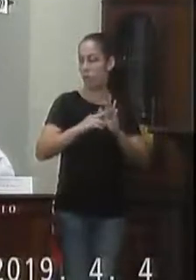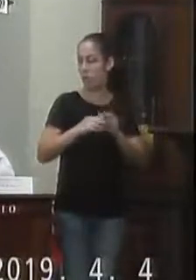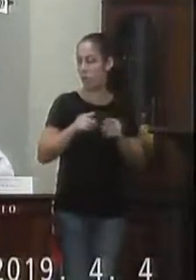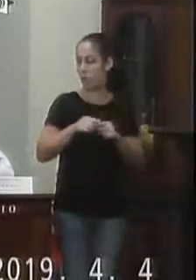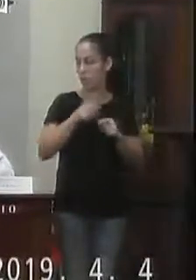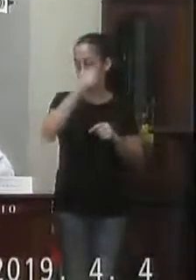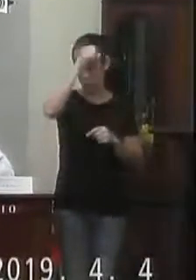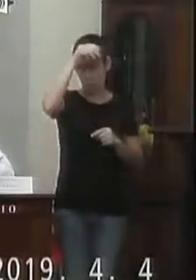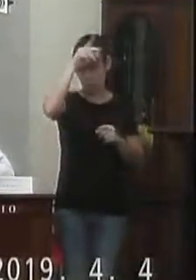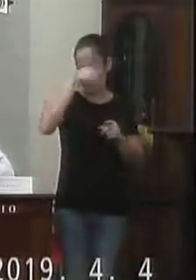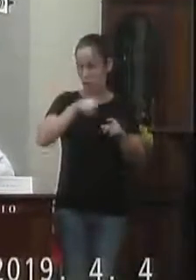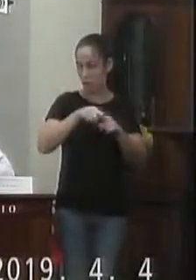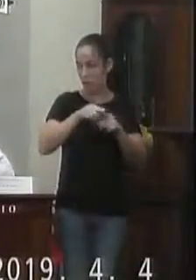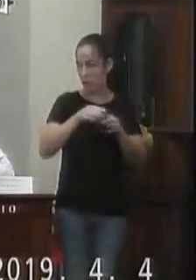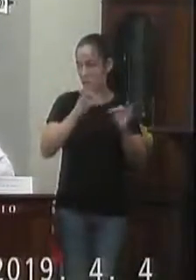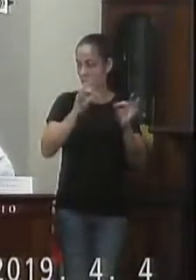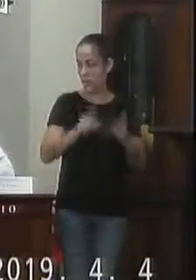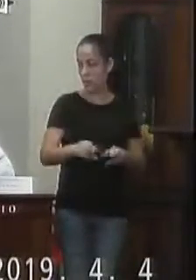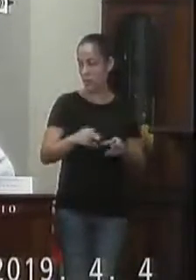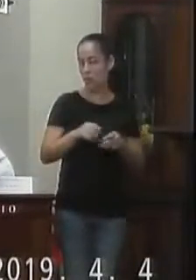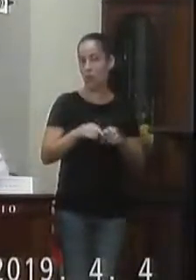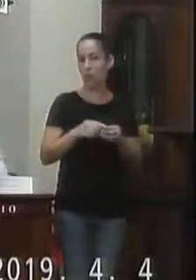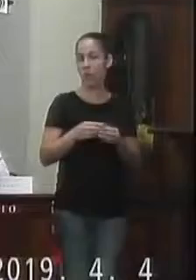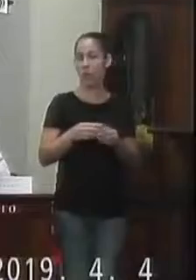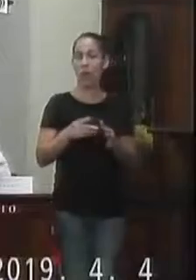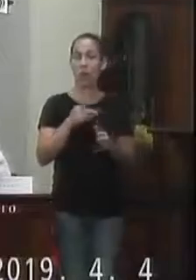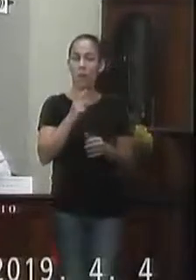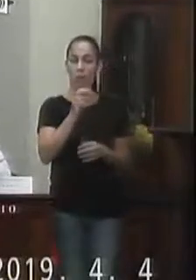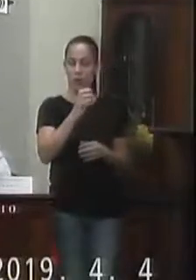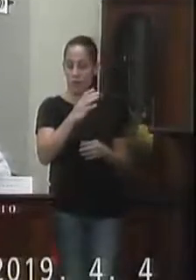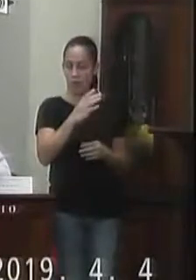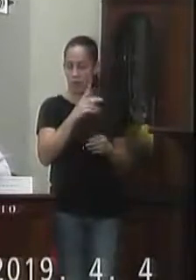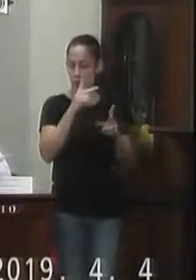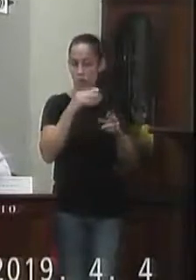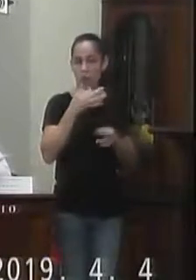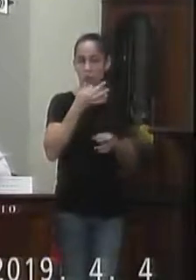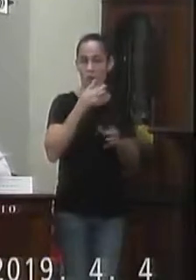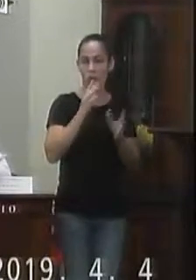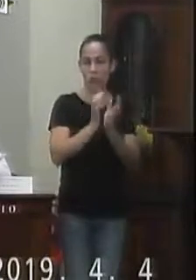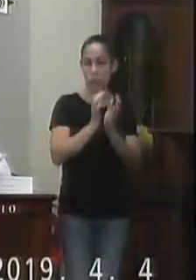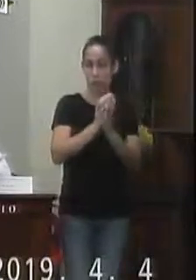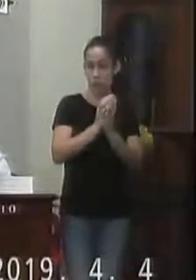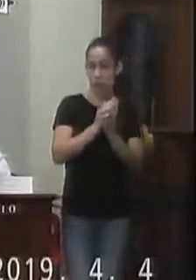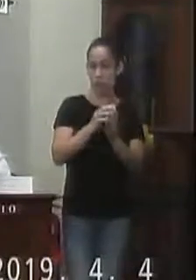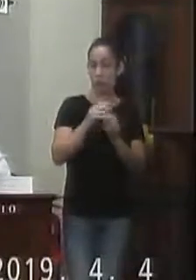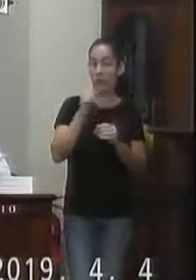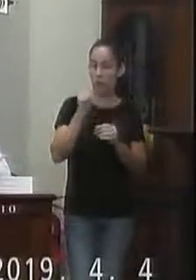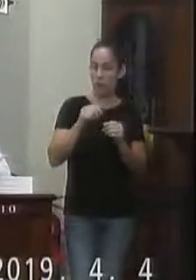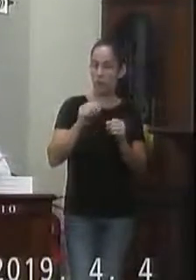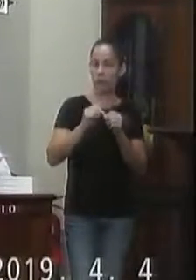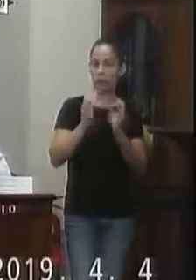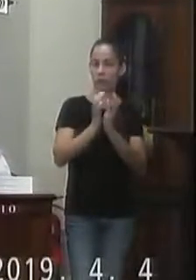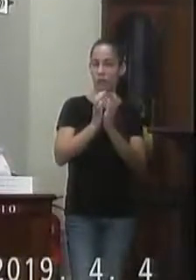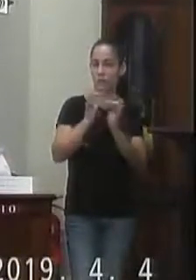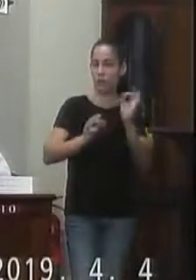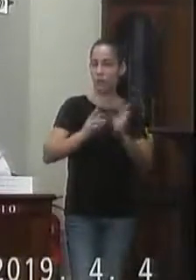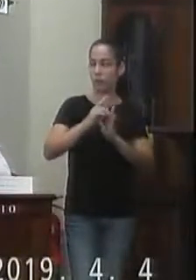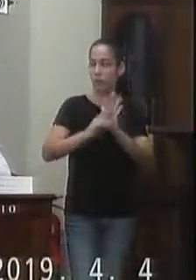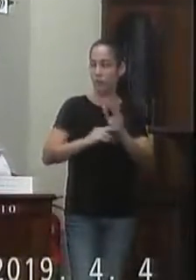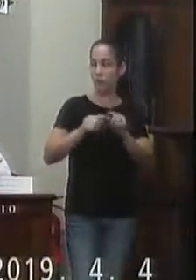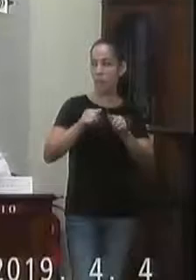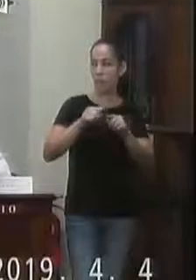do Poder Executivo é formalmente constitucional. É o parecer, salvo melhor juízo. Voto. Pelo exposto, a Comissão de Justiça e Redação, na pessoa